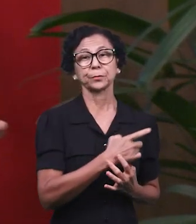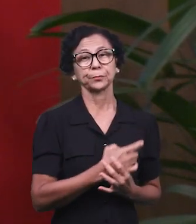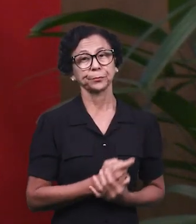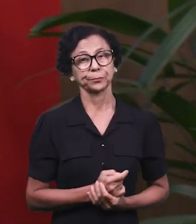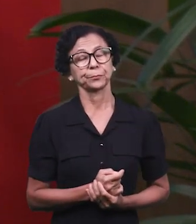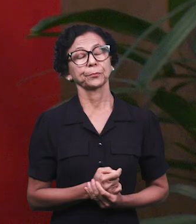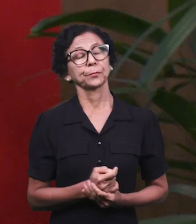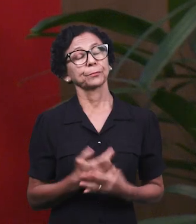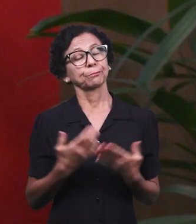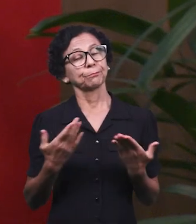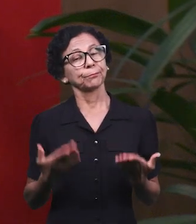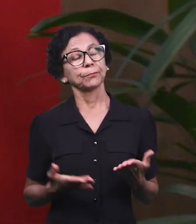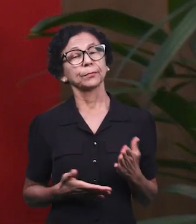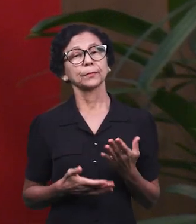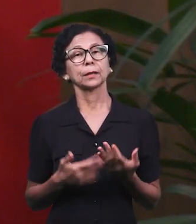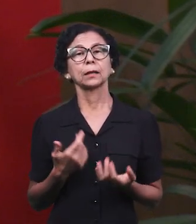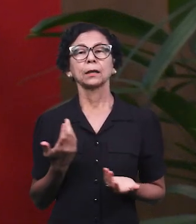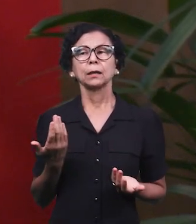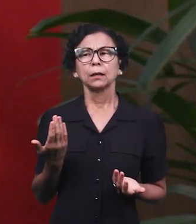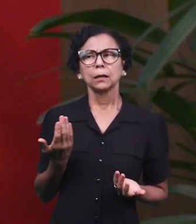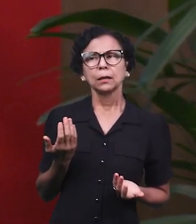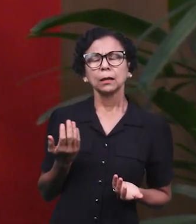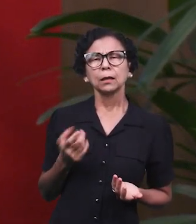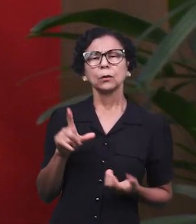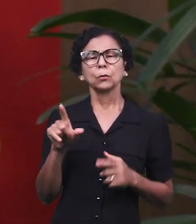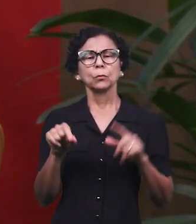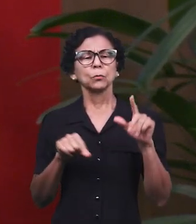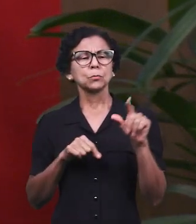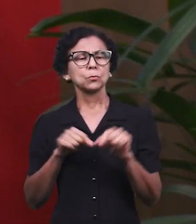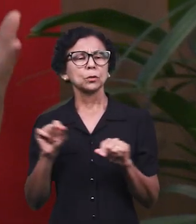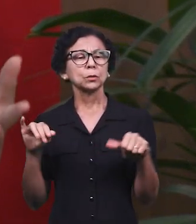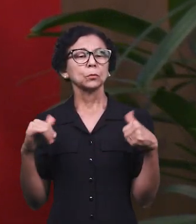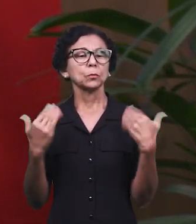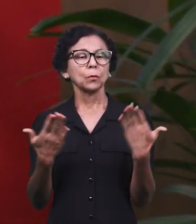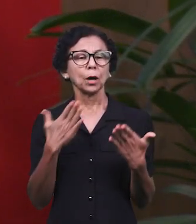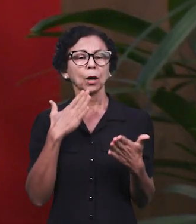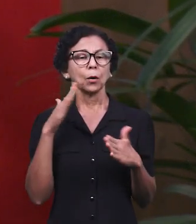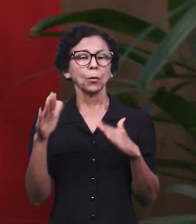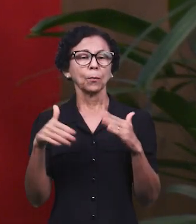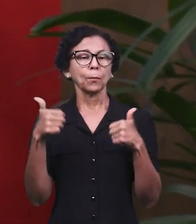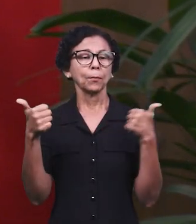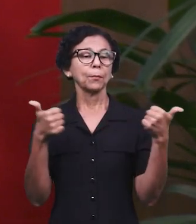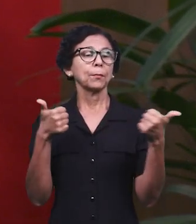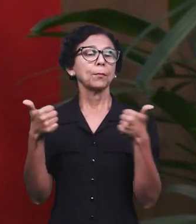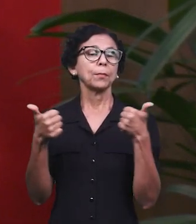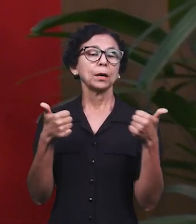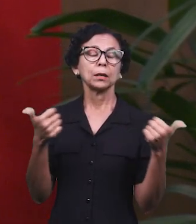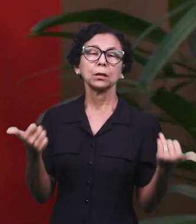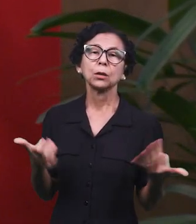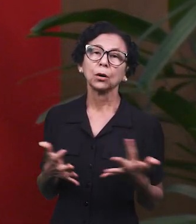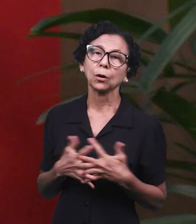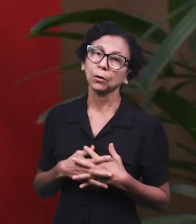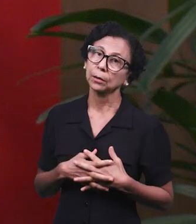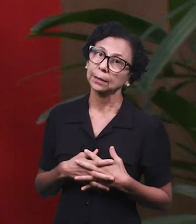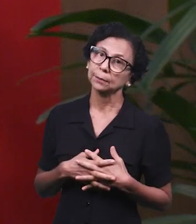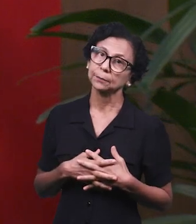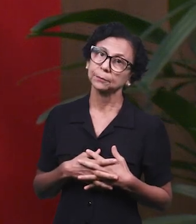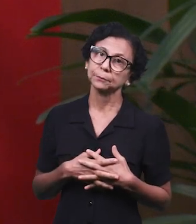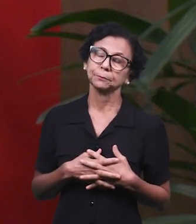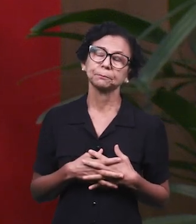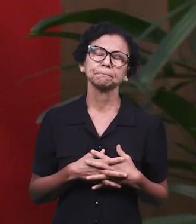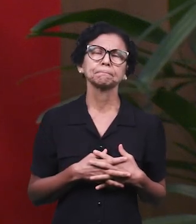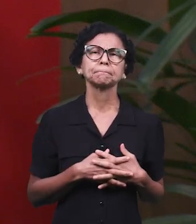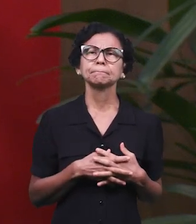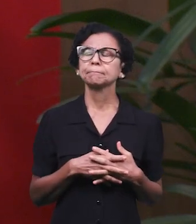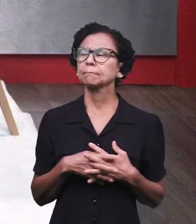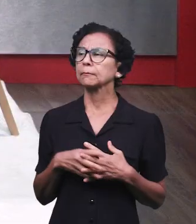complexos. Tudo isso vai demandar qual que eu vou usar, qual que é o melhor, tanto a escolha do paciente, mas também a complexidade